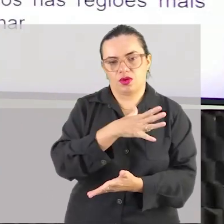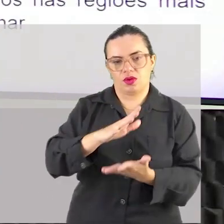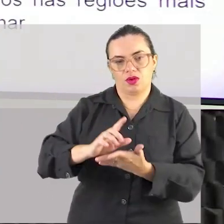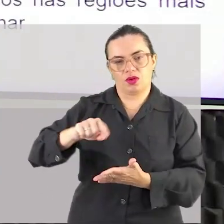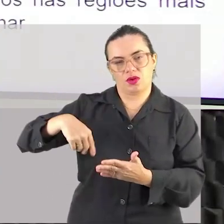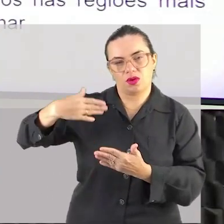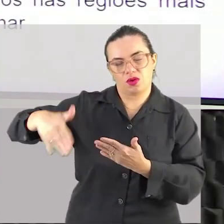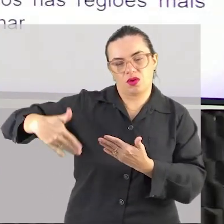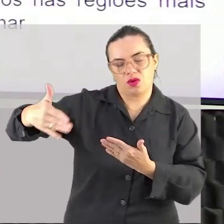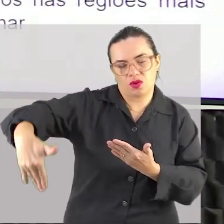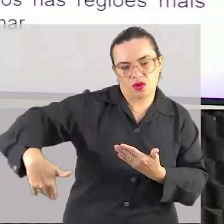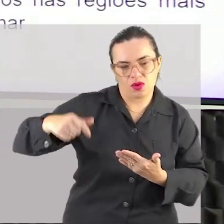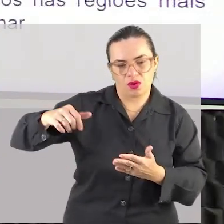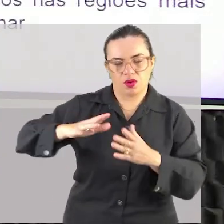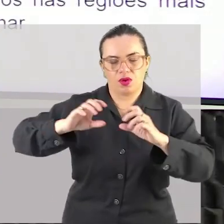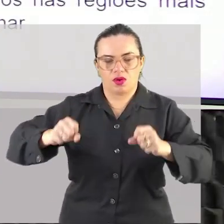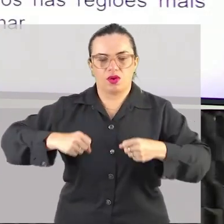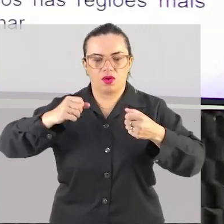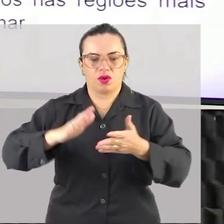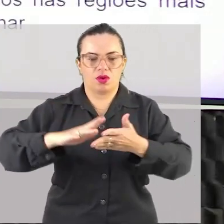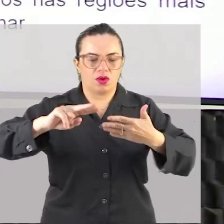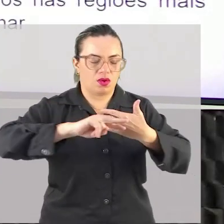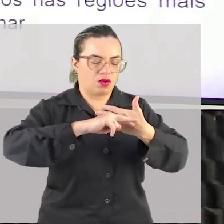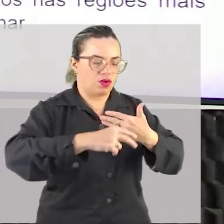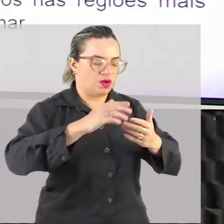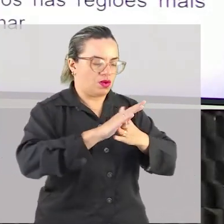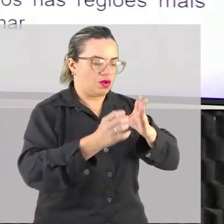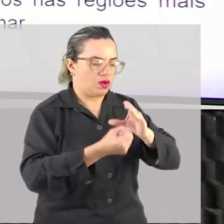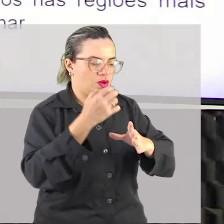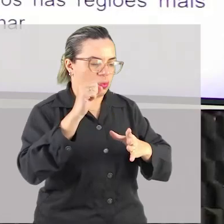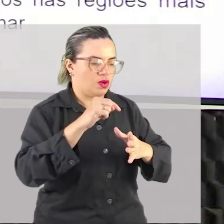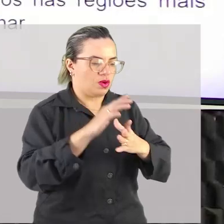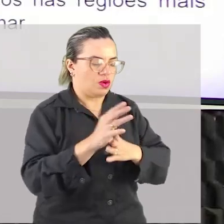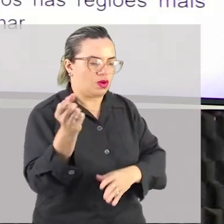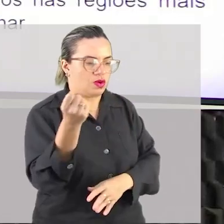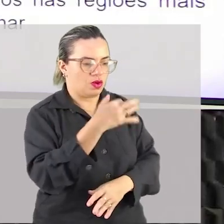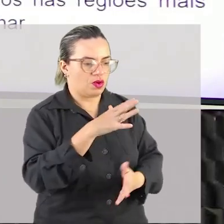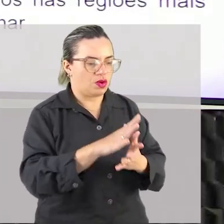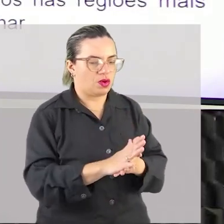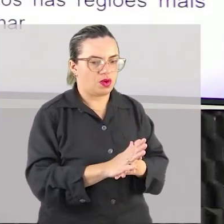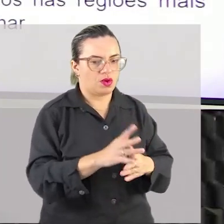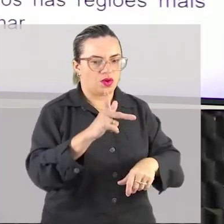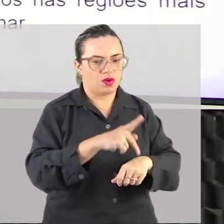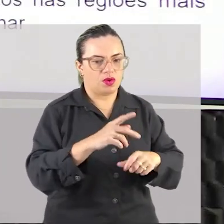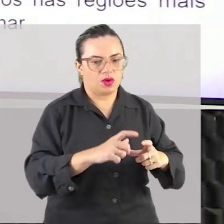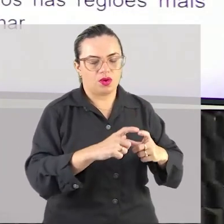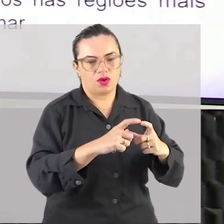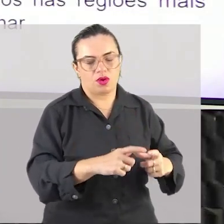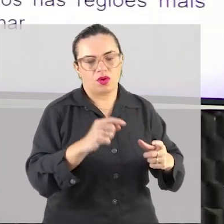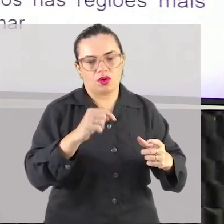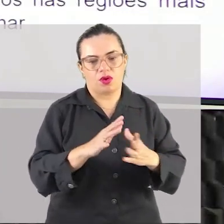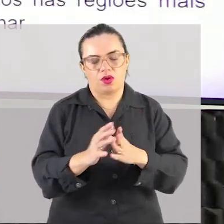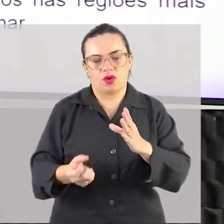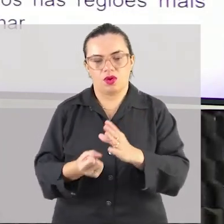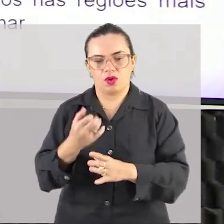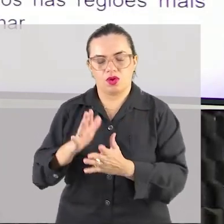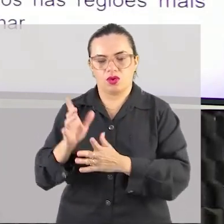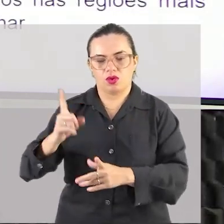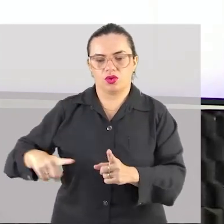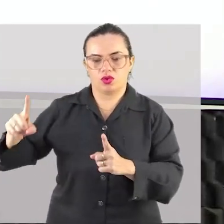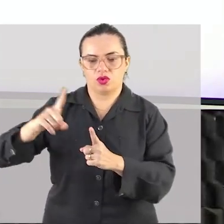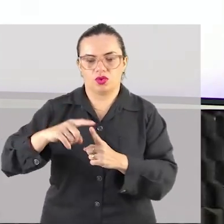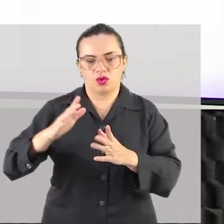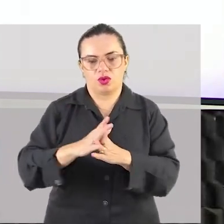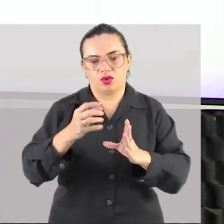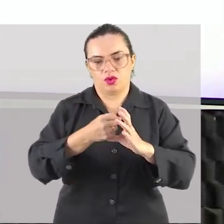N outros processos, que pode ou só gerar novos fragmentos ou dar origem a rochas de outras